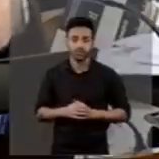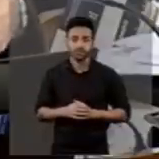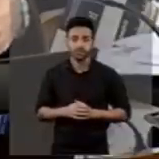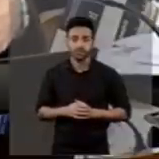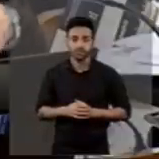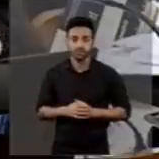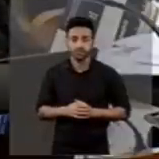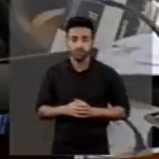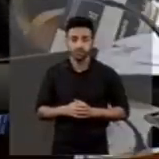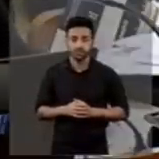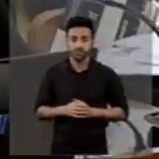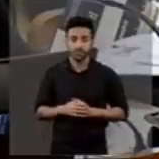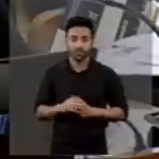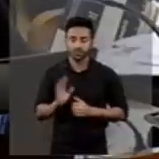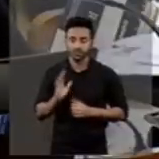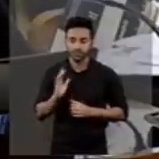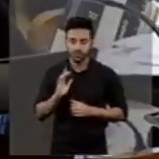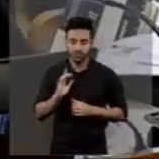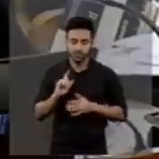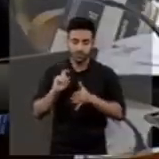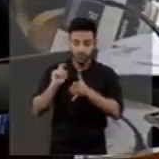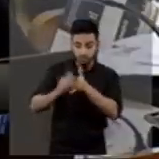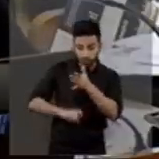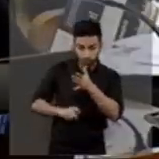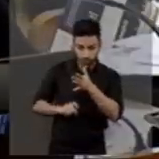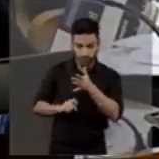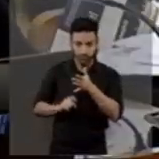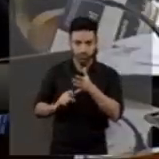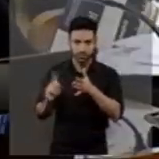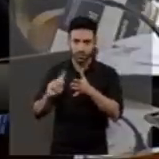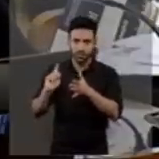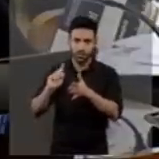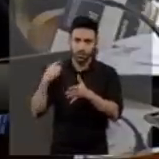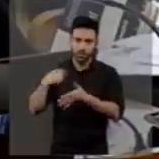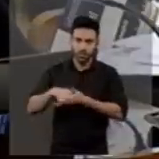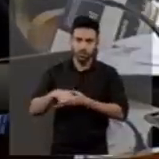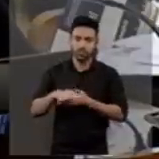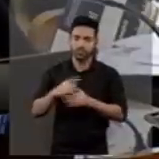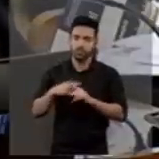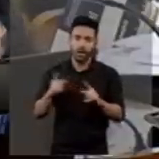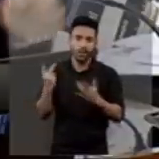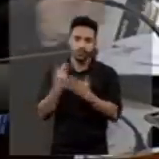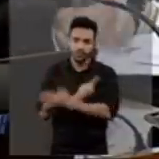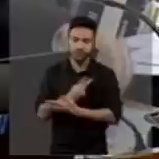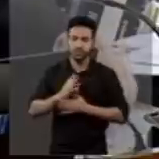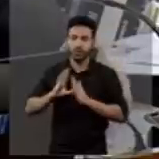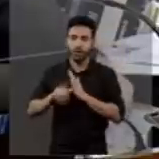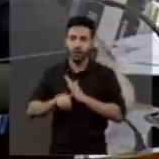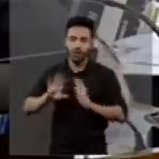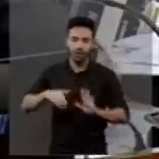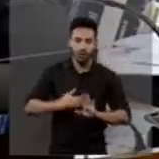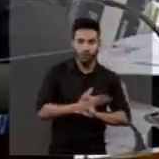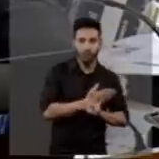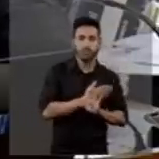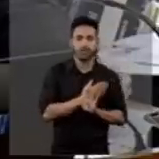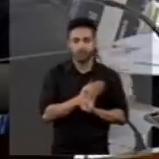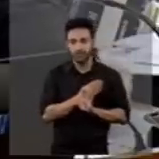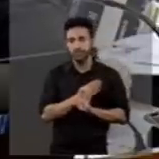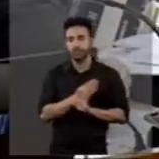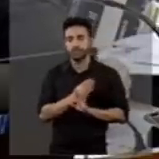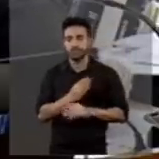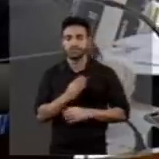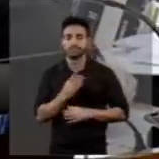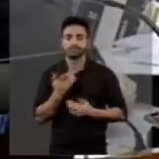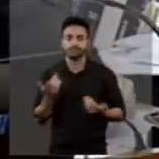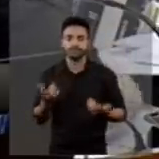31 bilhões de arrecadação que o Estado poderia ter em relação ao descaminho e contrabando de cigarros.